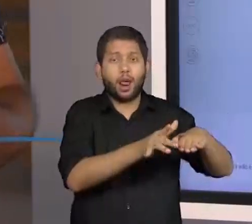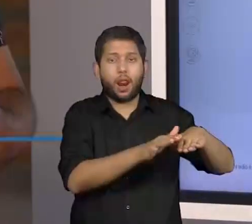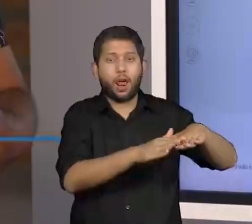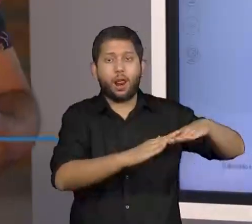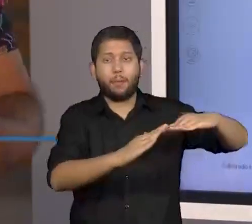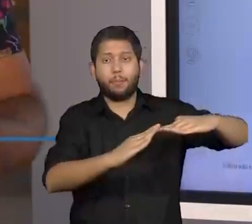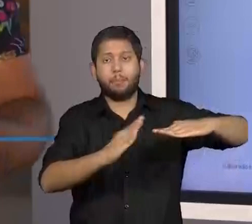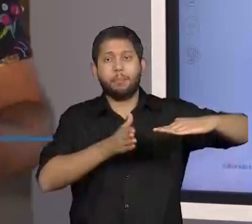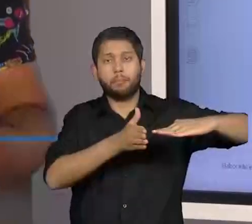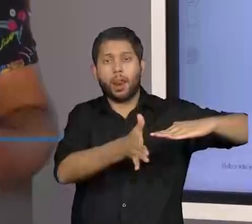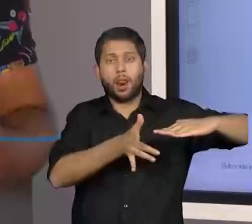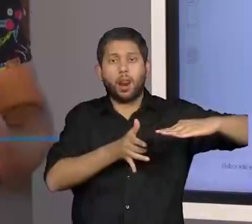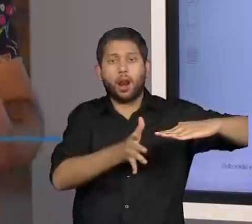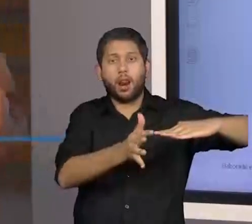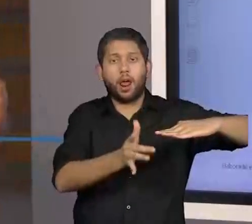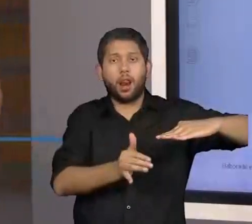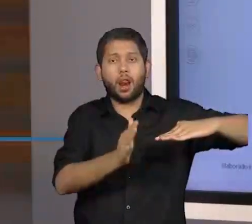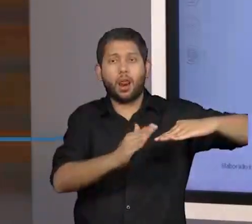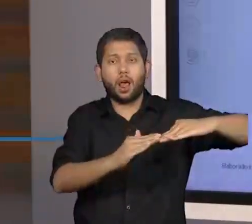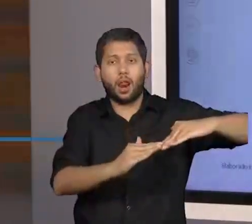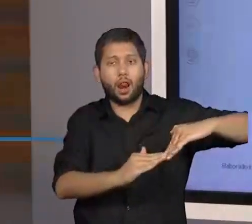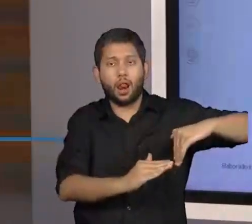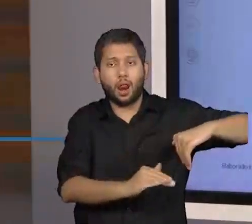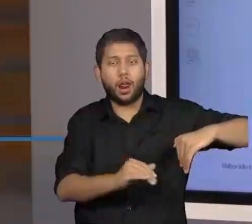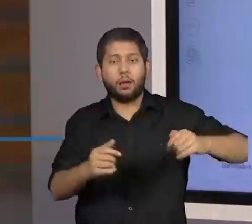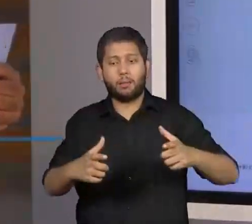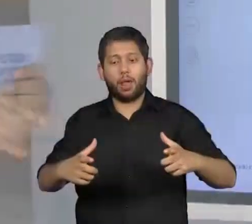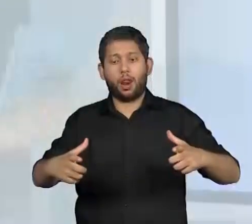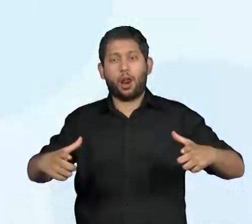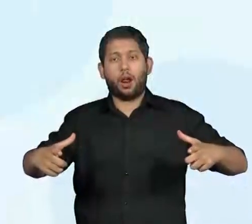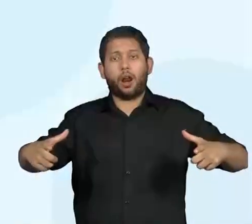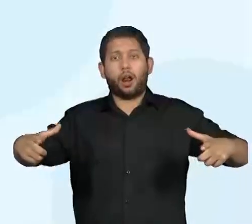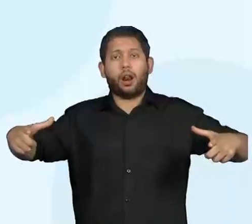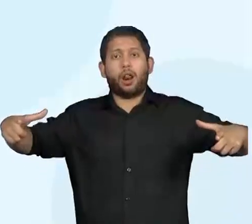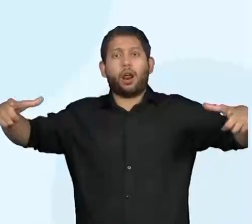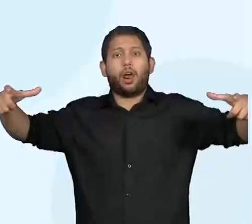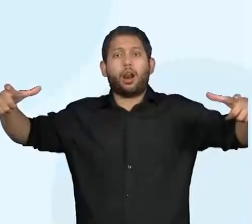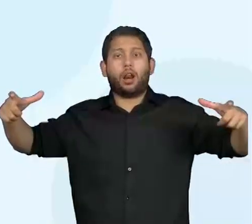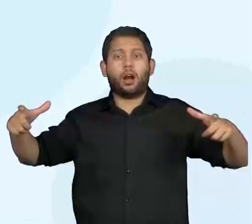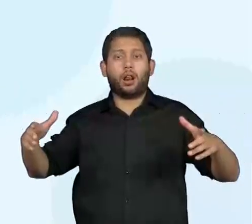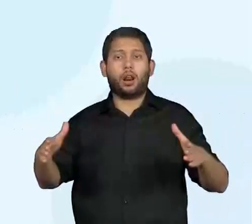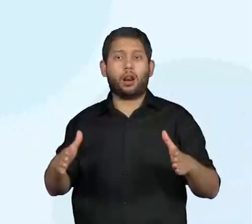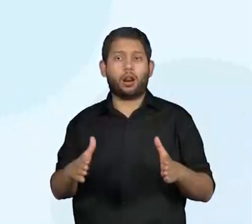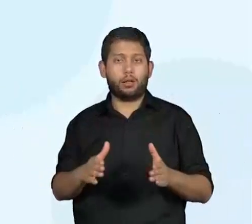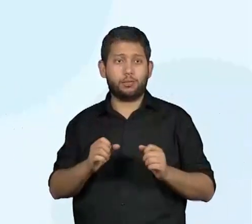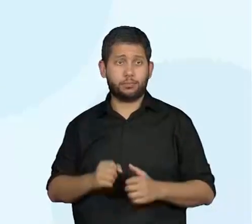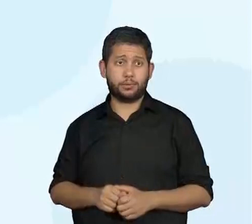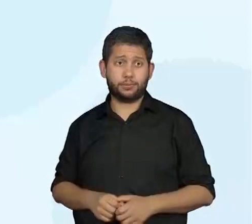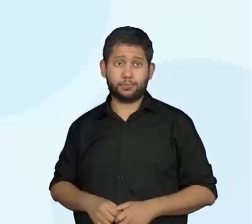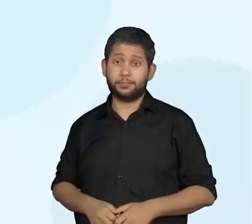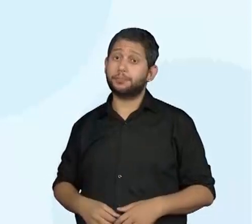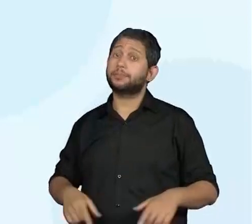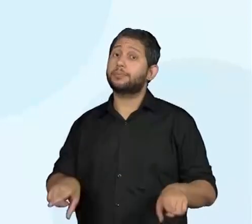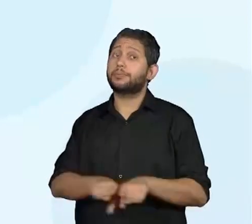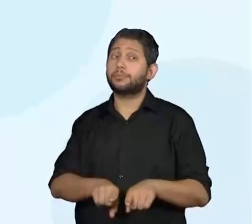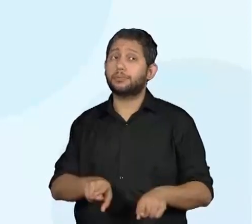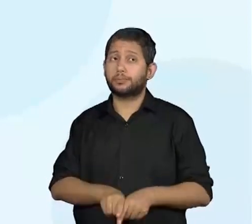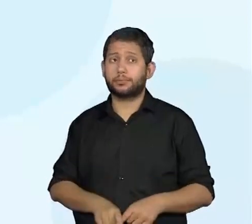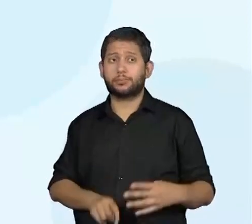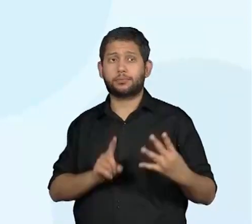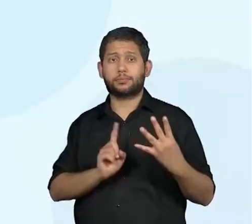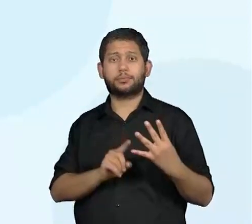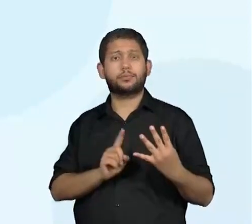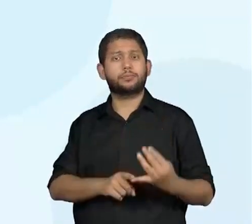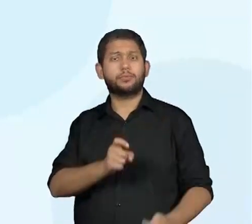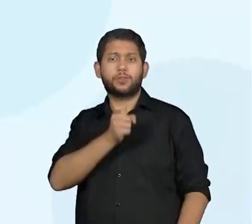das águas que vão passando. Mas tem mais exemplos aqui, vamos com a gente. O gelo.